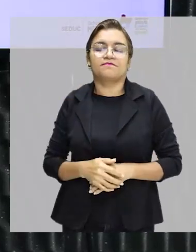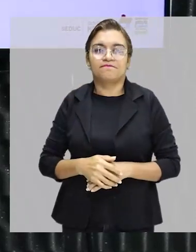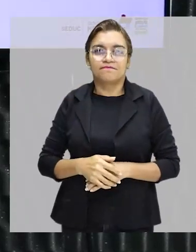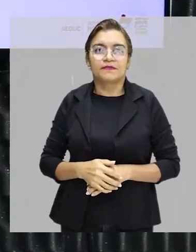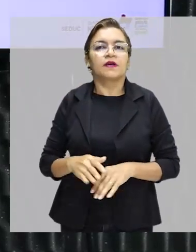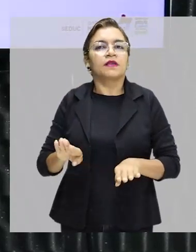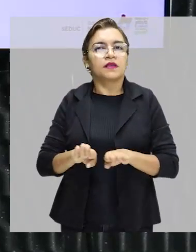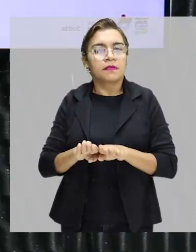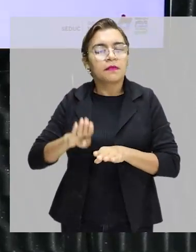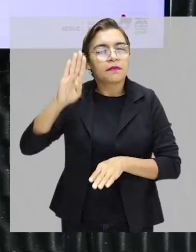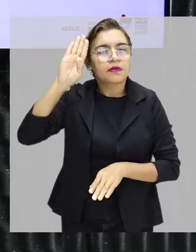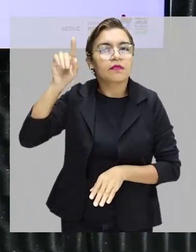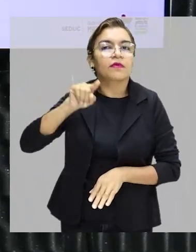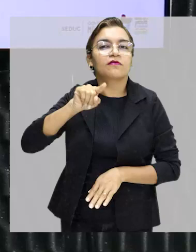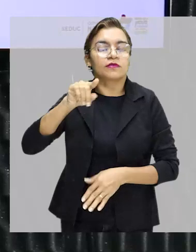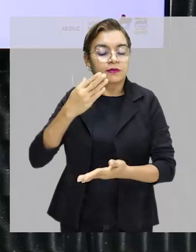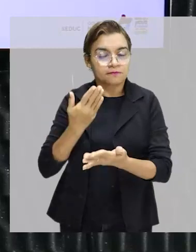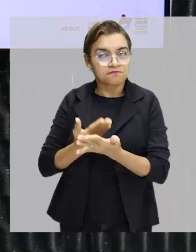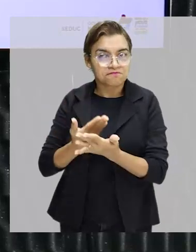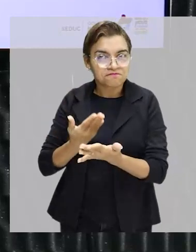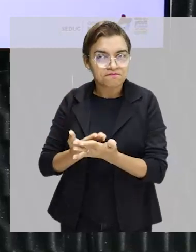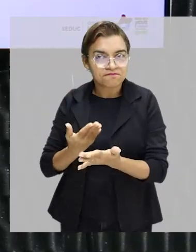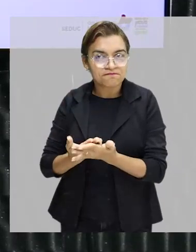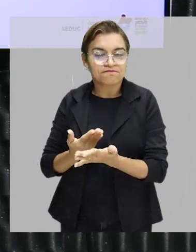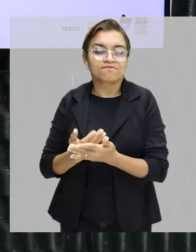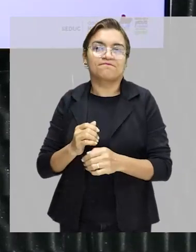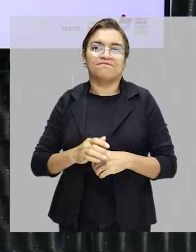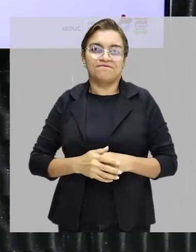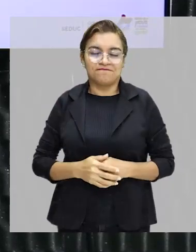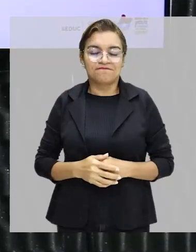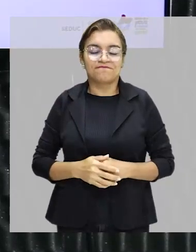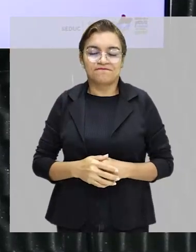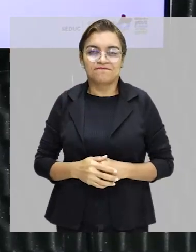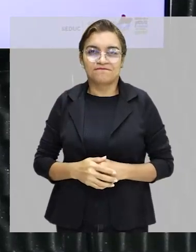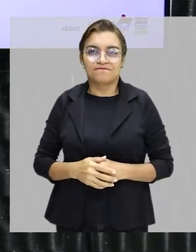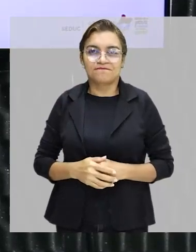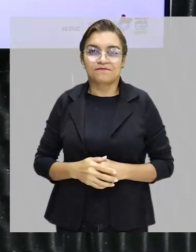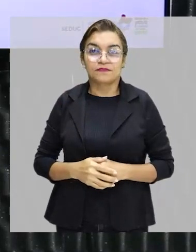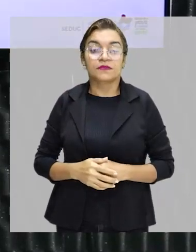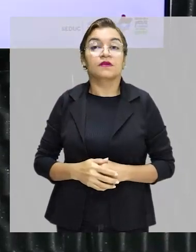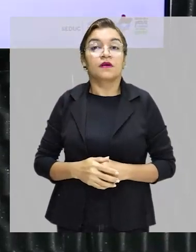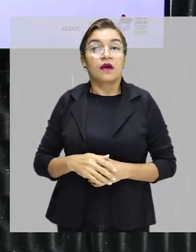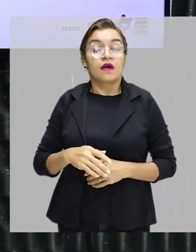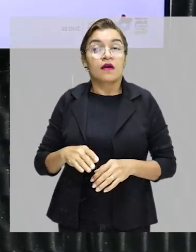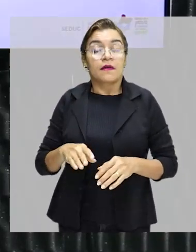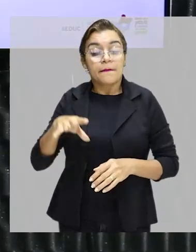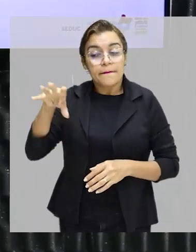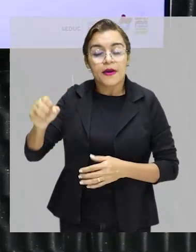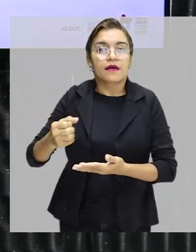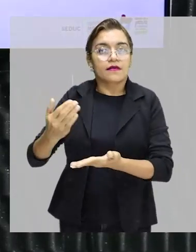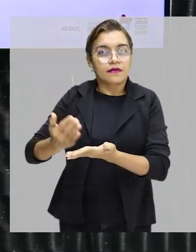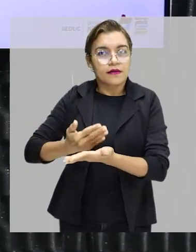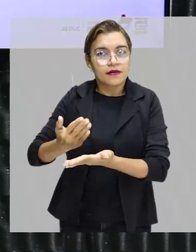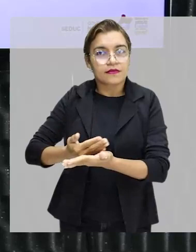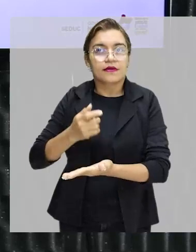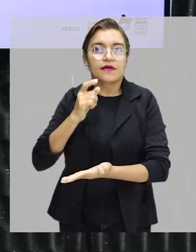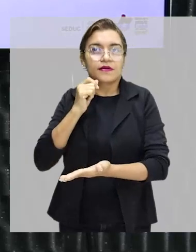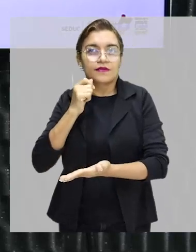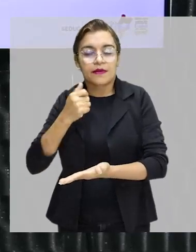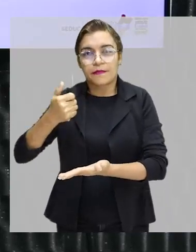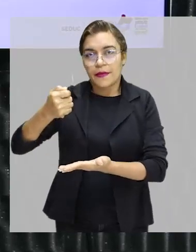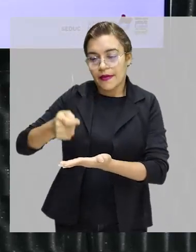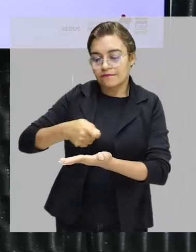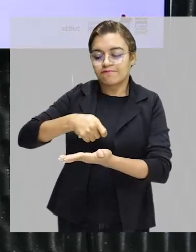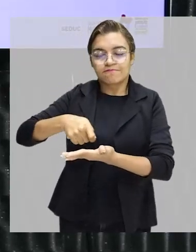vocês estejam se dedicando aos estudos. Bom, como primeira dica, caderno, lápis, caneta, borracha para fazer as